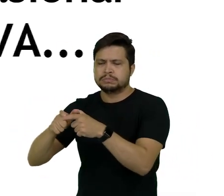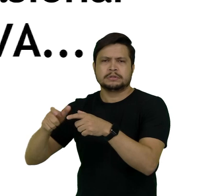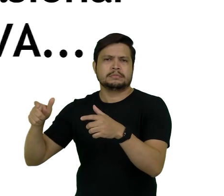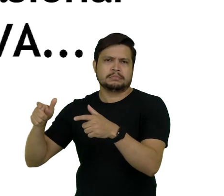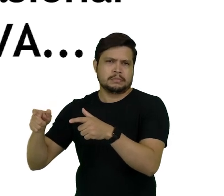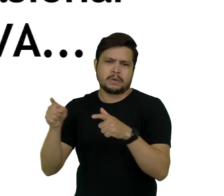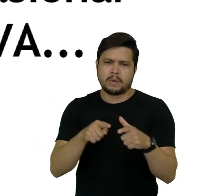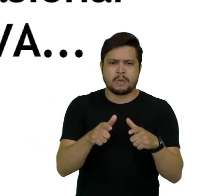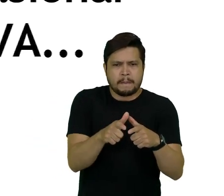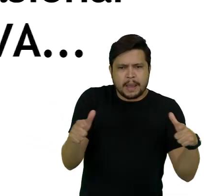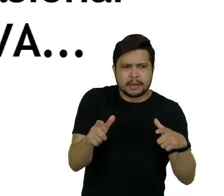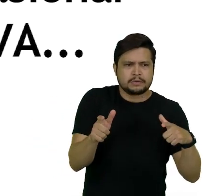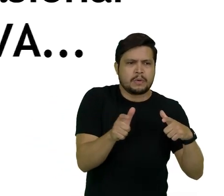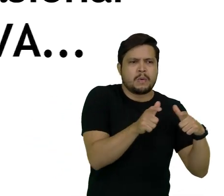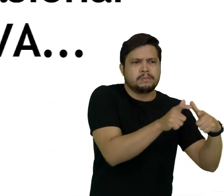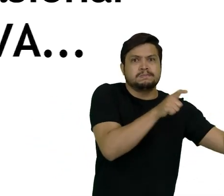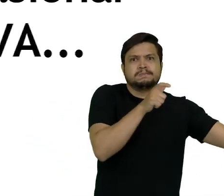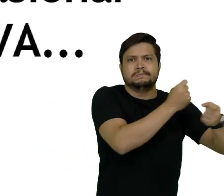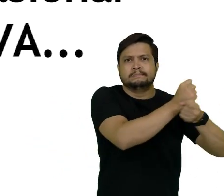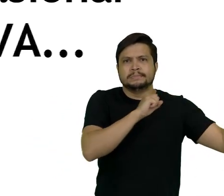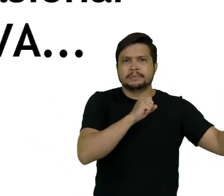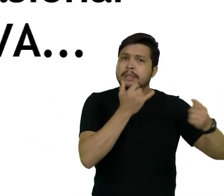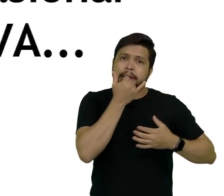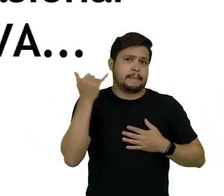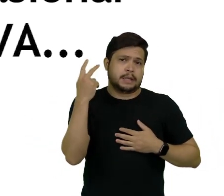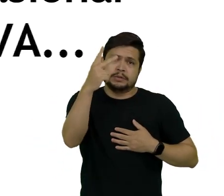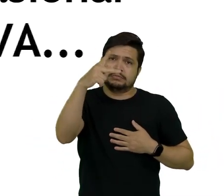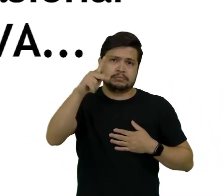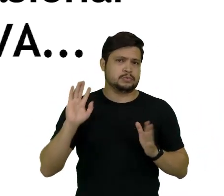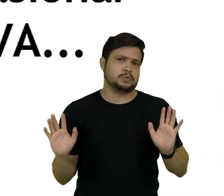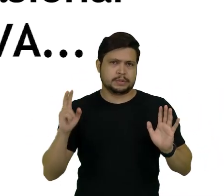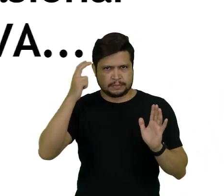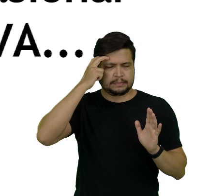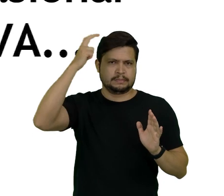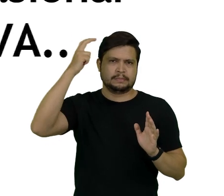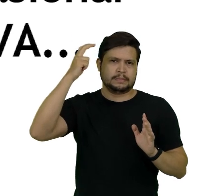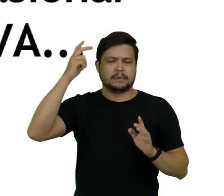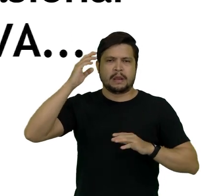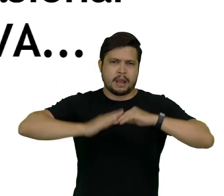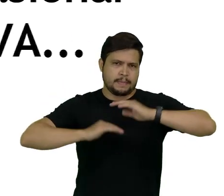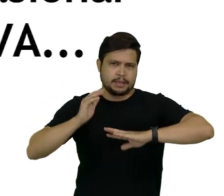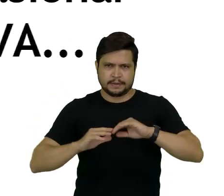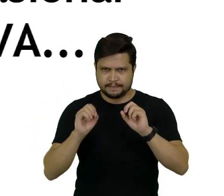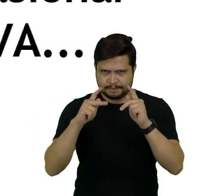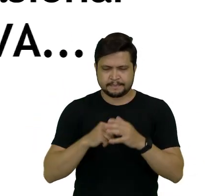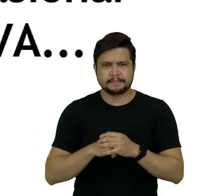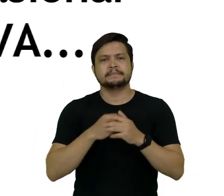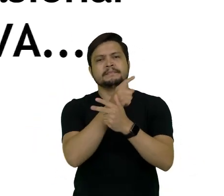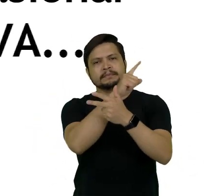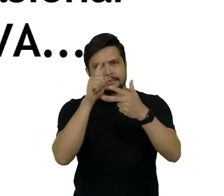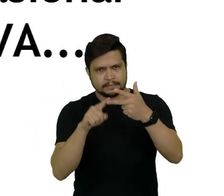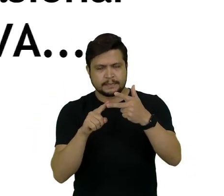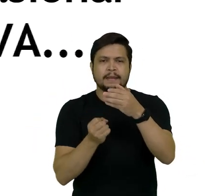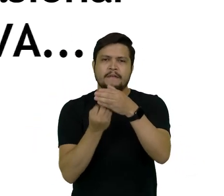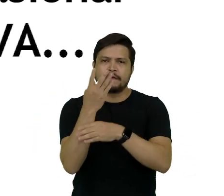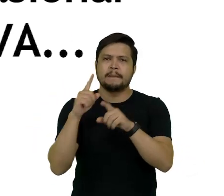mais habilidade para o médio, tem outros que têm mais habilidade para o grande. Está tudo certo. Tem espaço para todo mundo. Desenvolver projetos